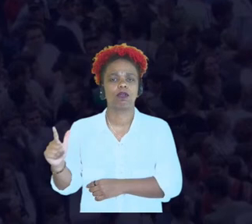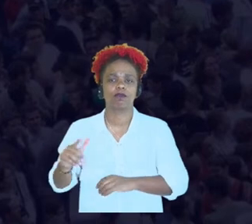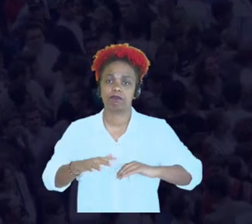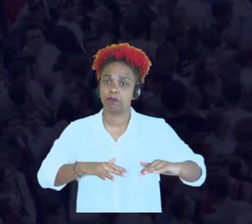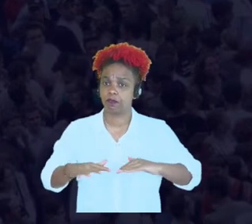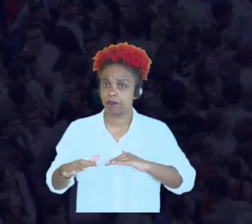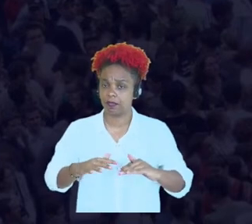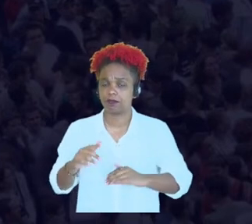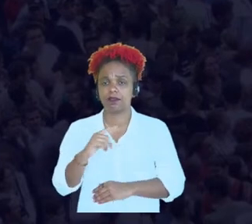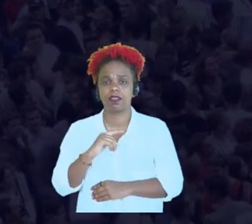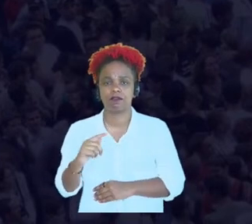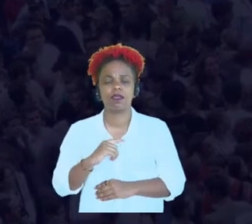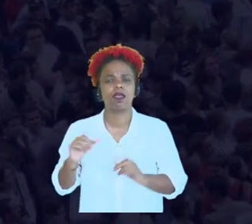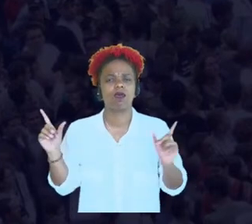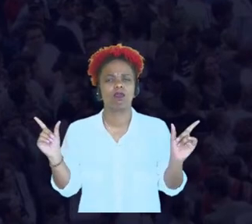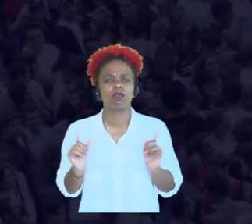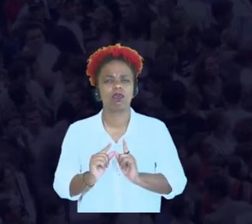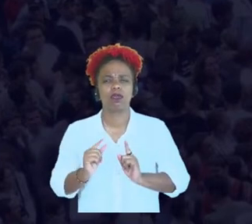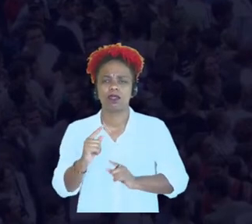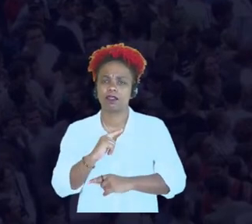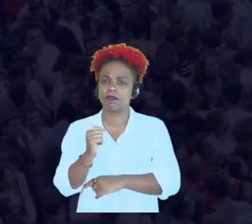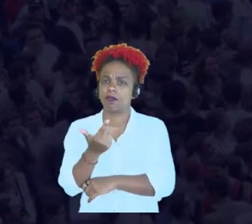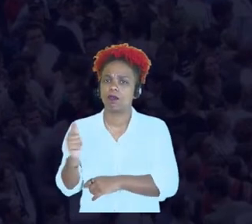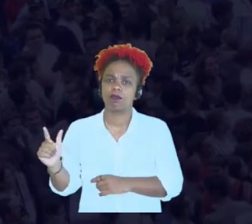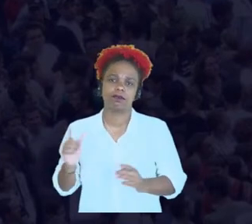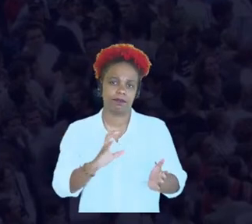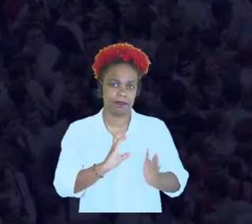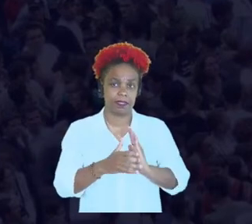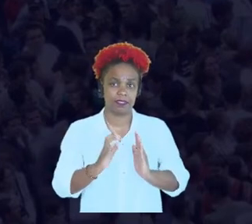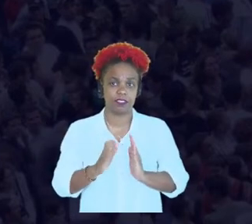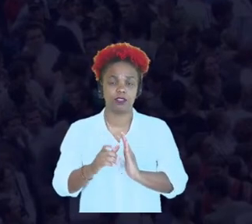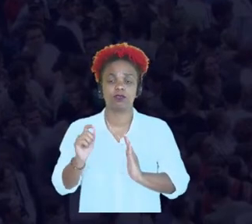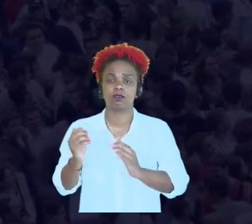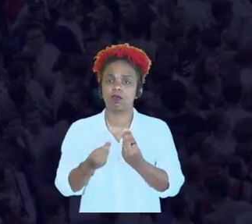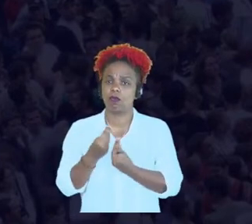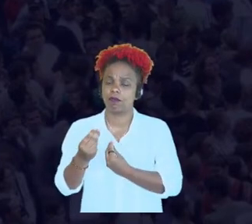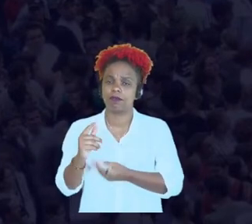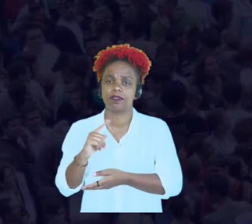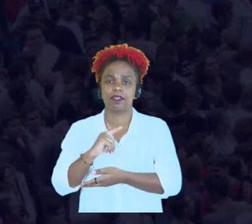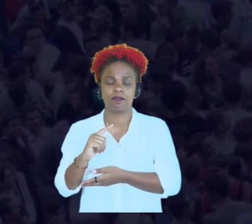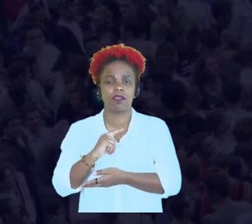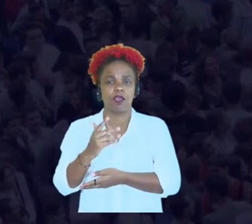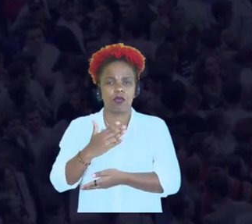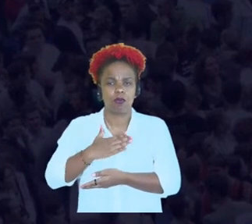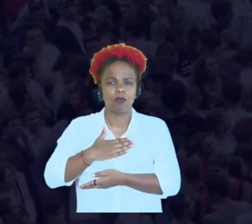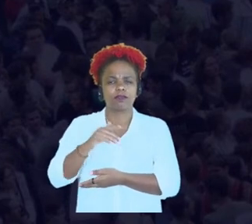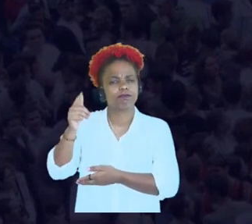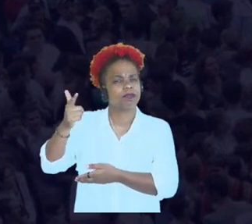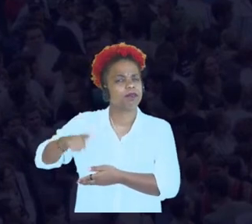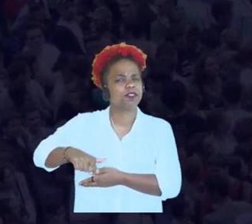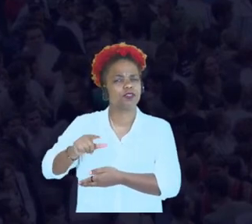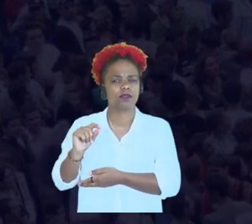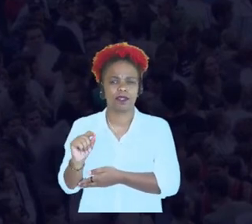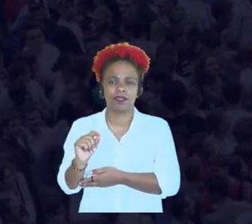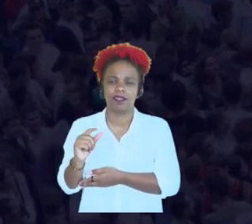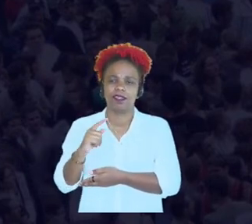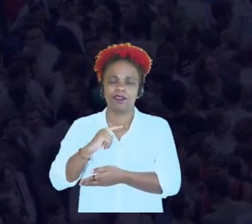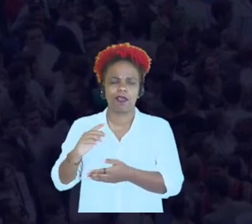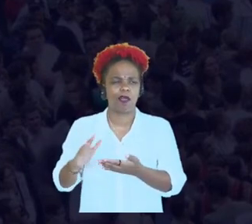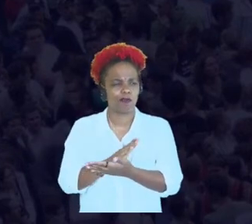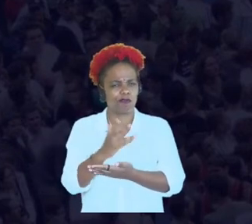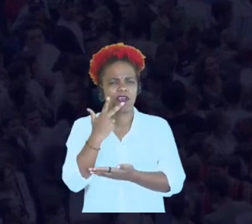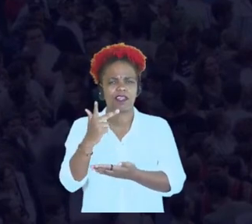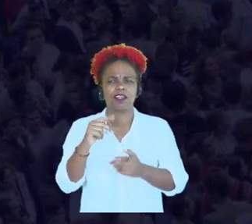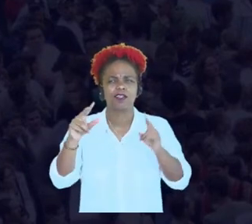sentido de diminuir o número de partidos foi o estabelecimento da cláusula de desempenho. Que eu gosto de repetir, todo mundo fala muito cláusula de